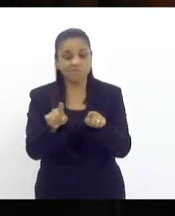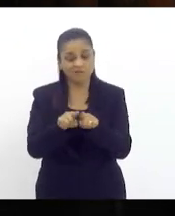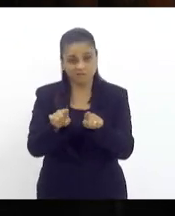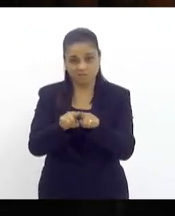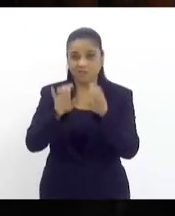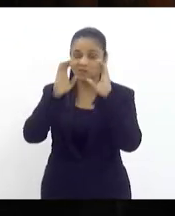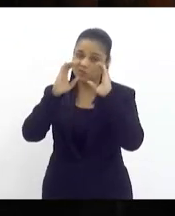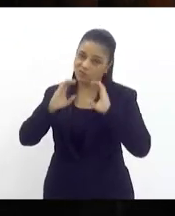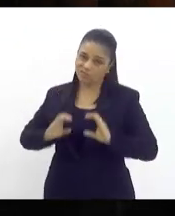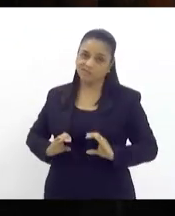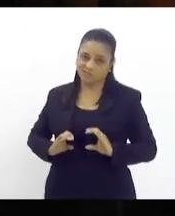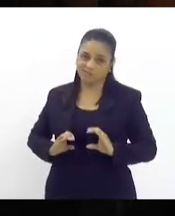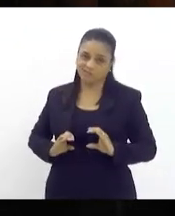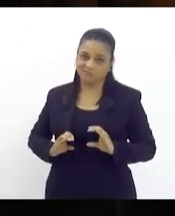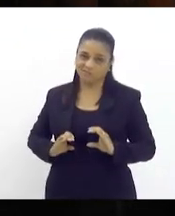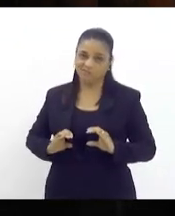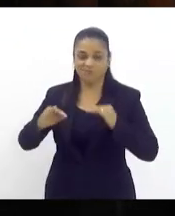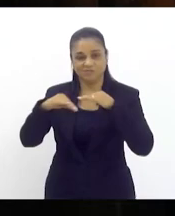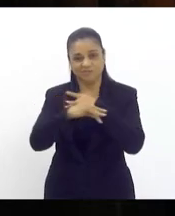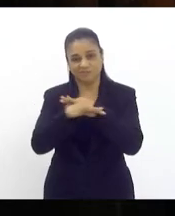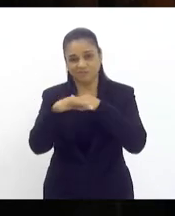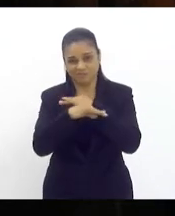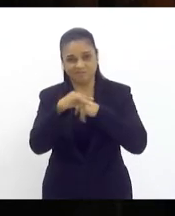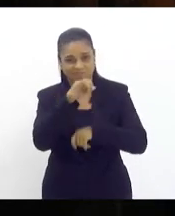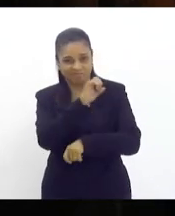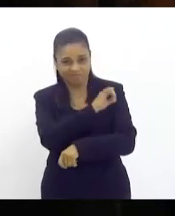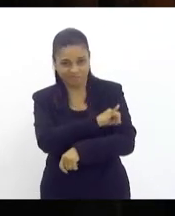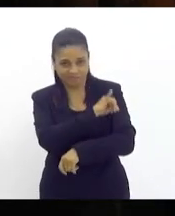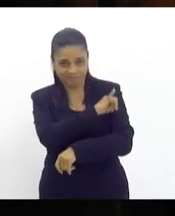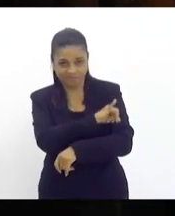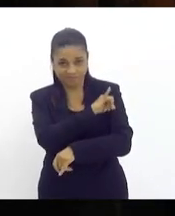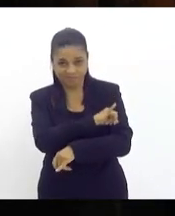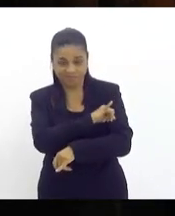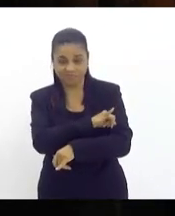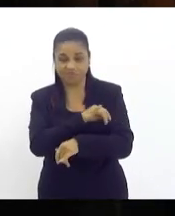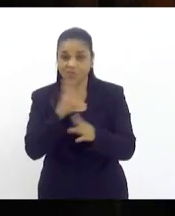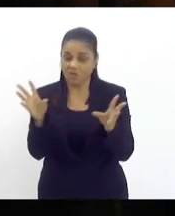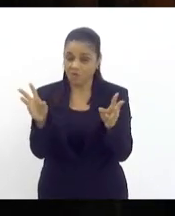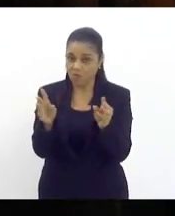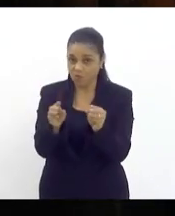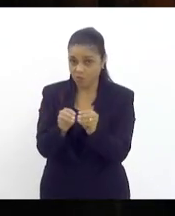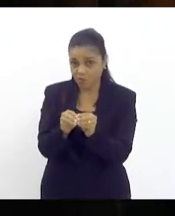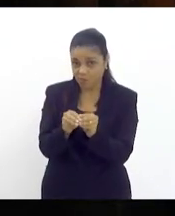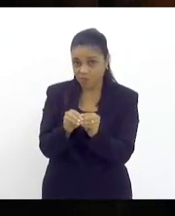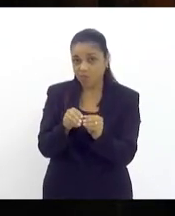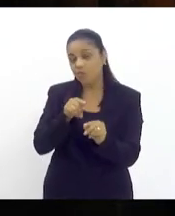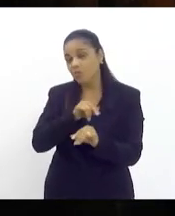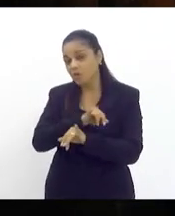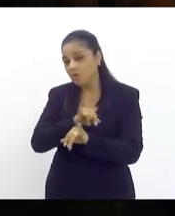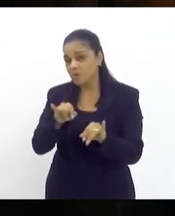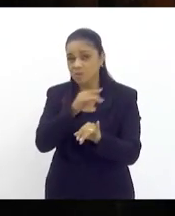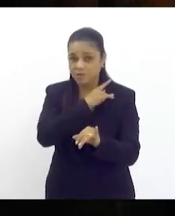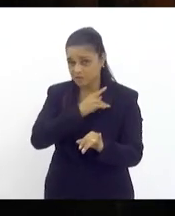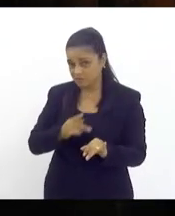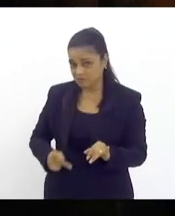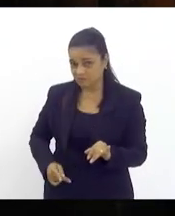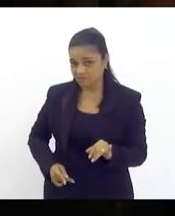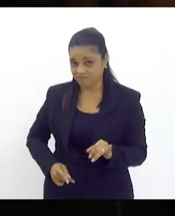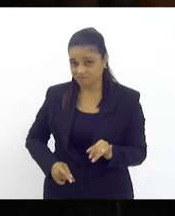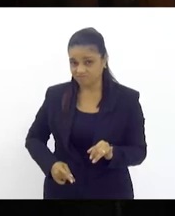Cidadão do Rio de Janeiro e aí termina o seu presidente para dizer que e-mail